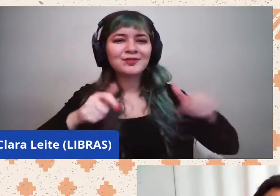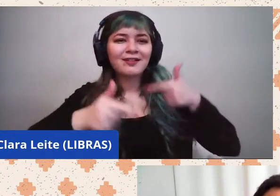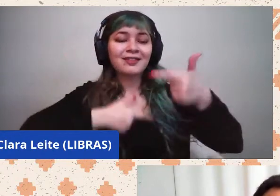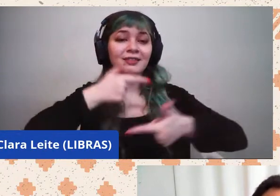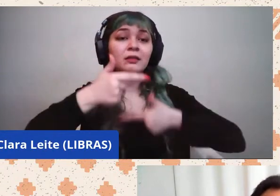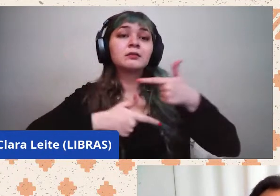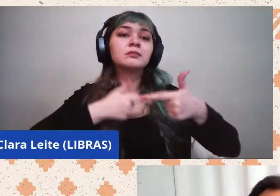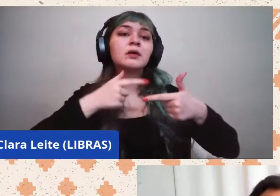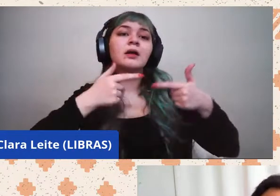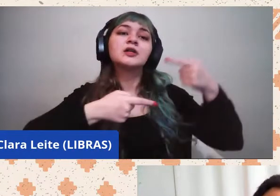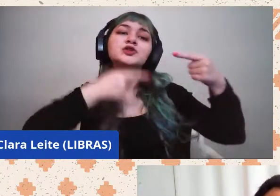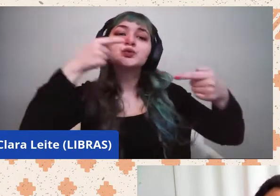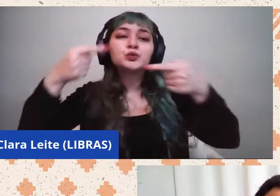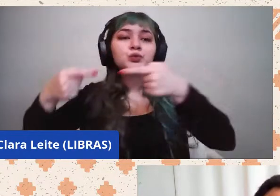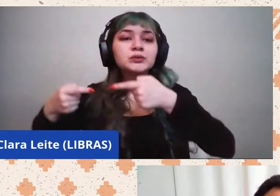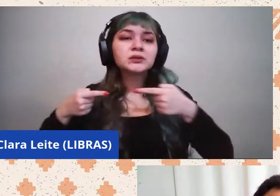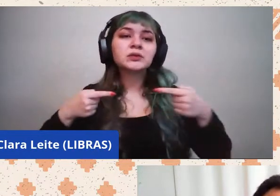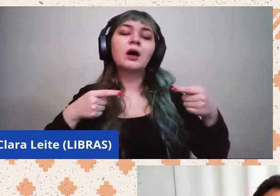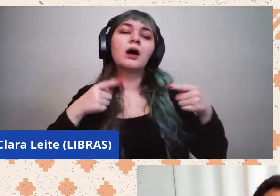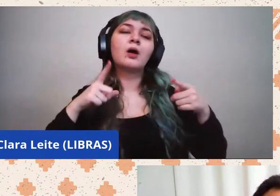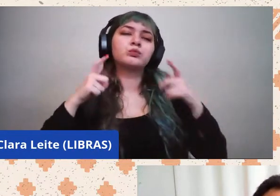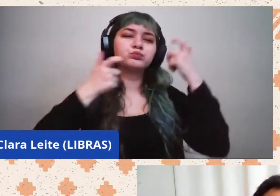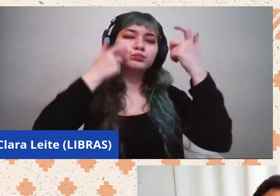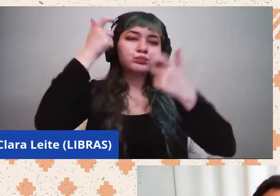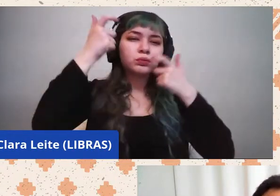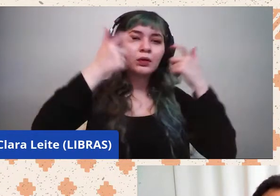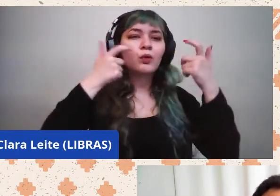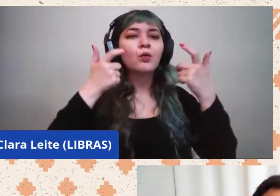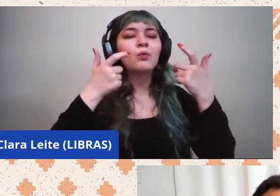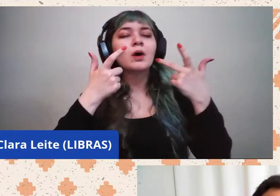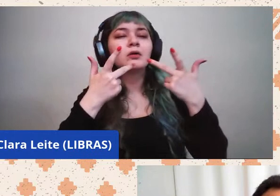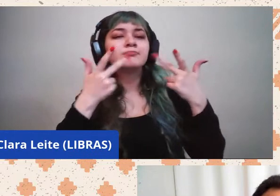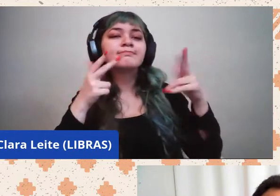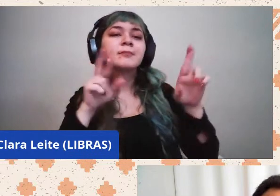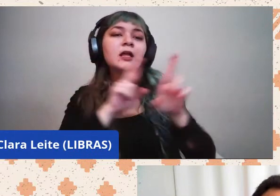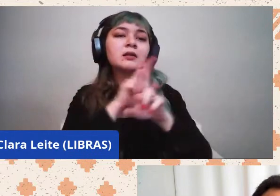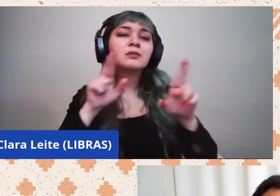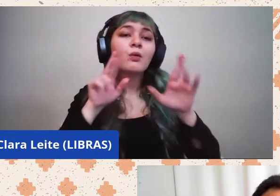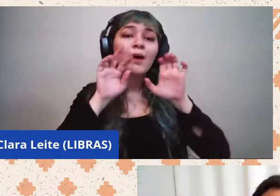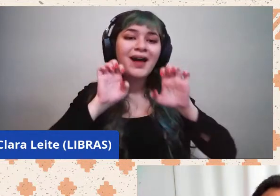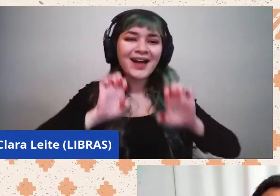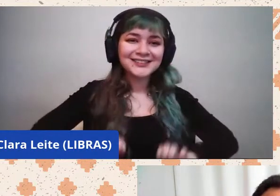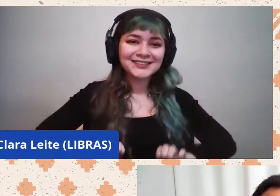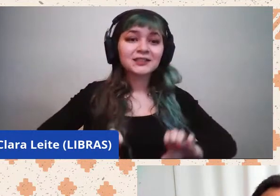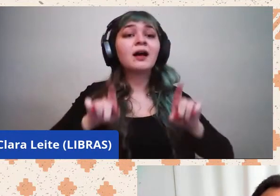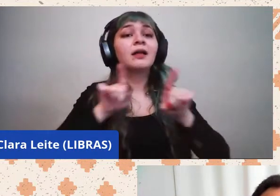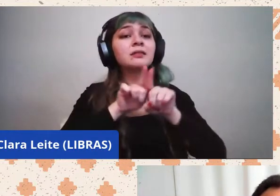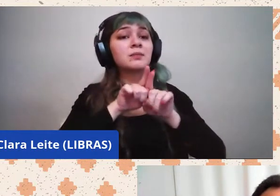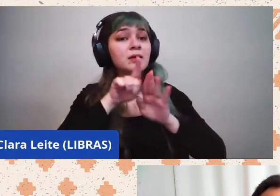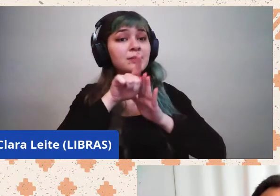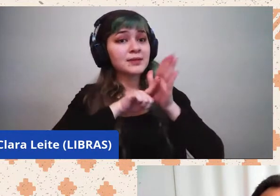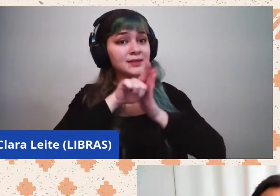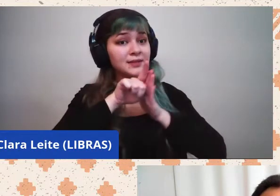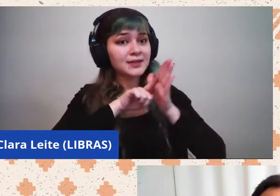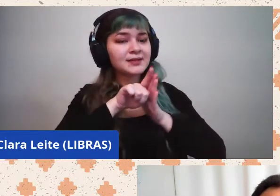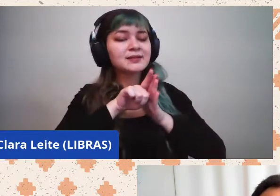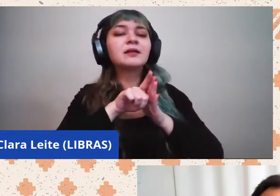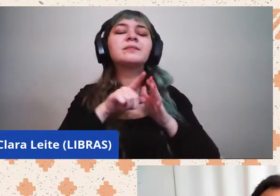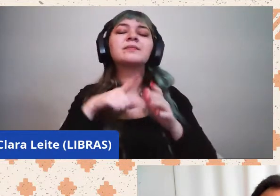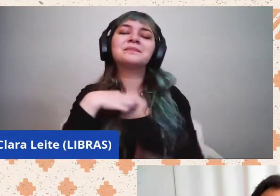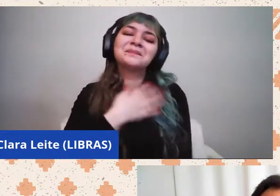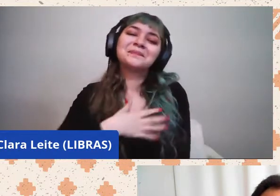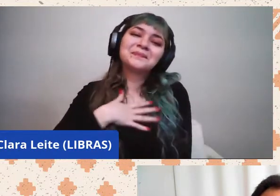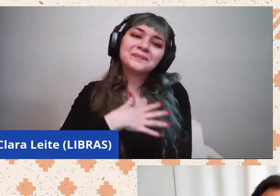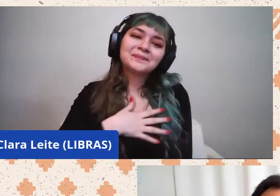essa discussão e que tem preocupações relativas à questão da ética em pesquisa. Temos a